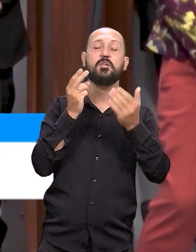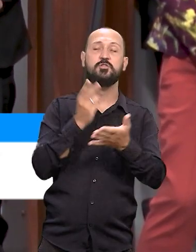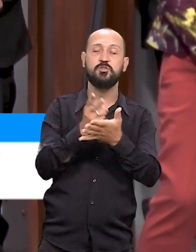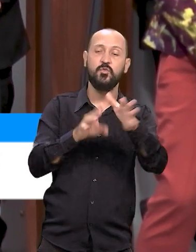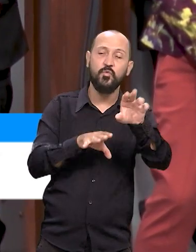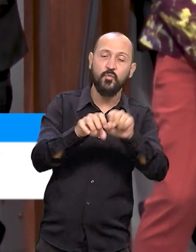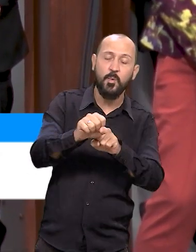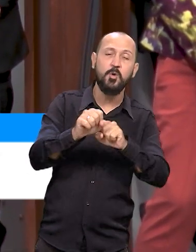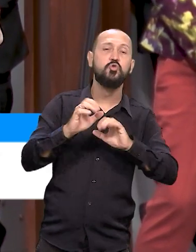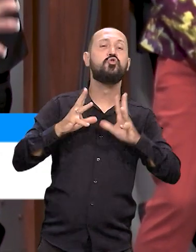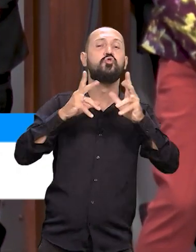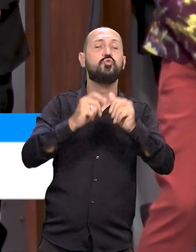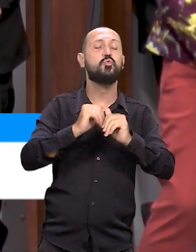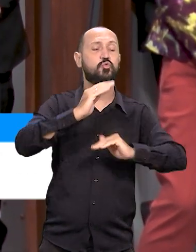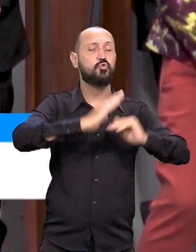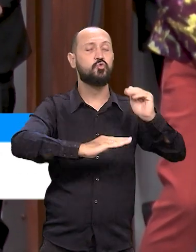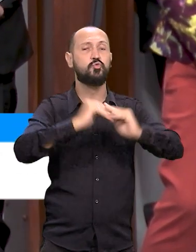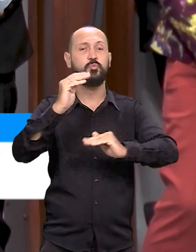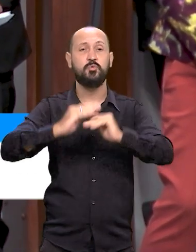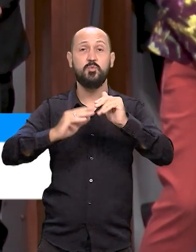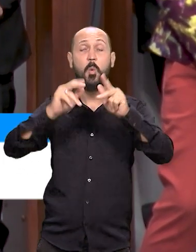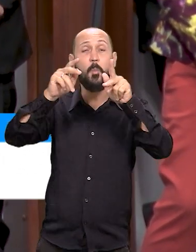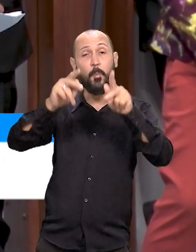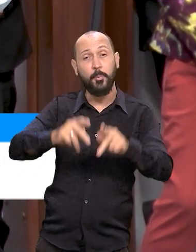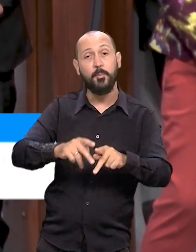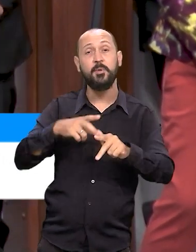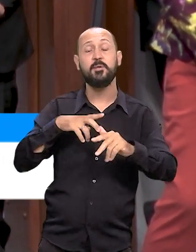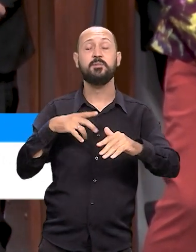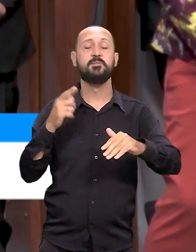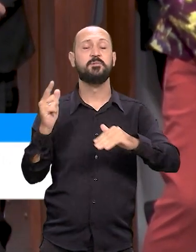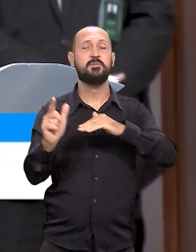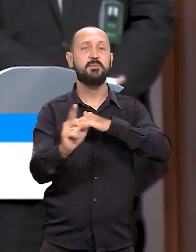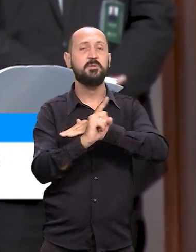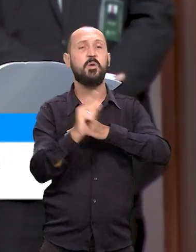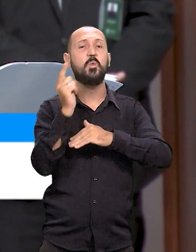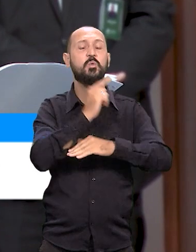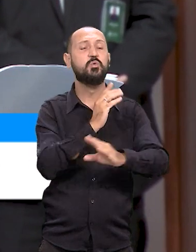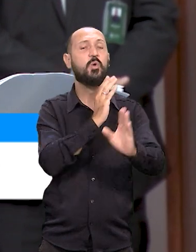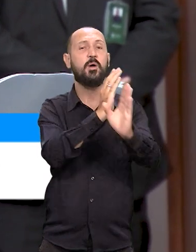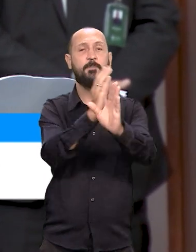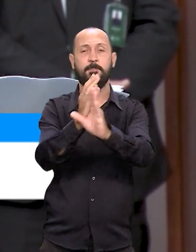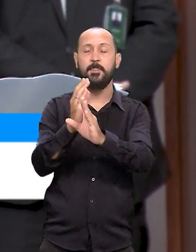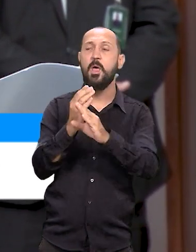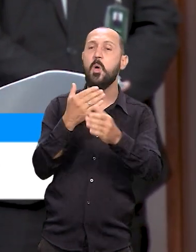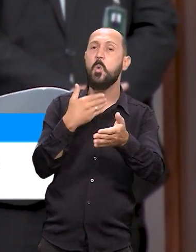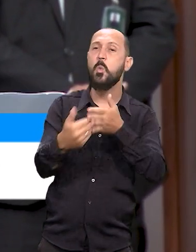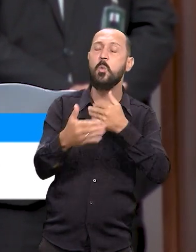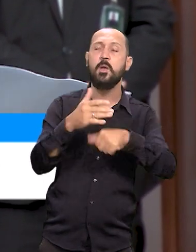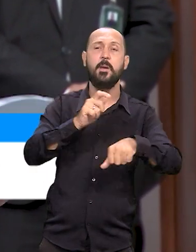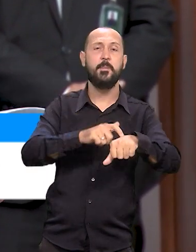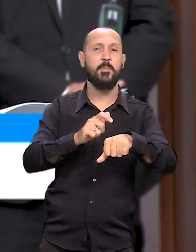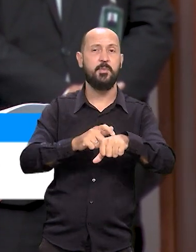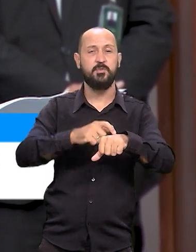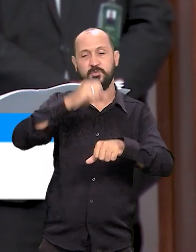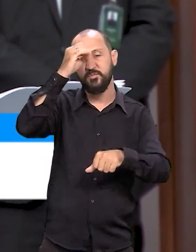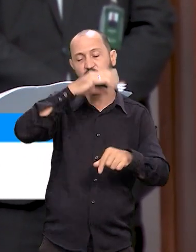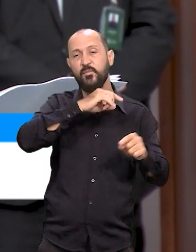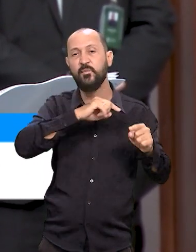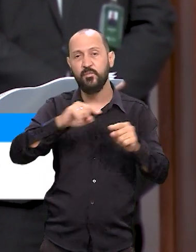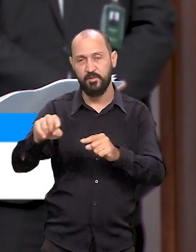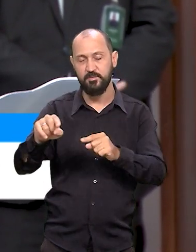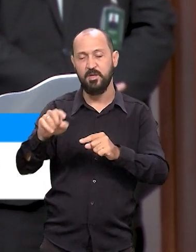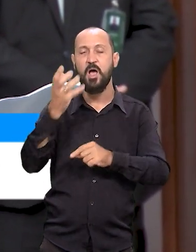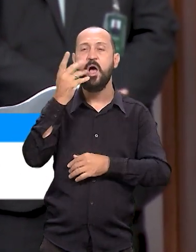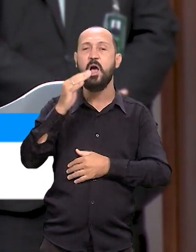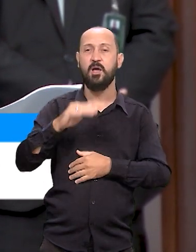a formação continuada de todos os agentes públicos para que possam identificar qualquer situação